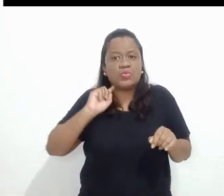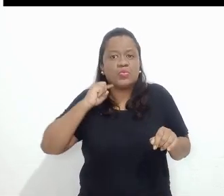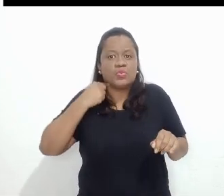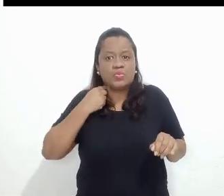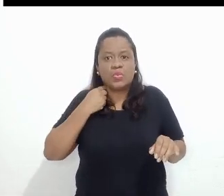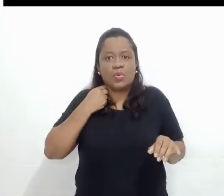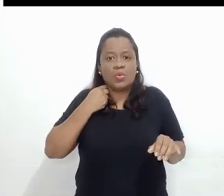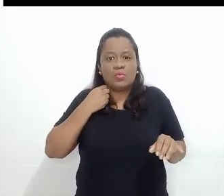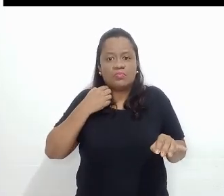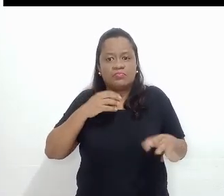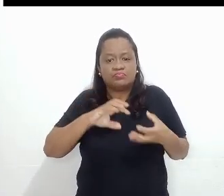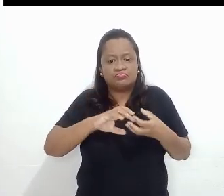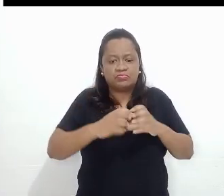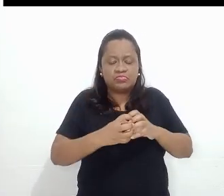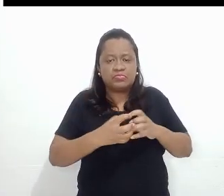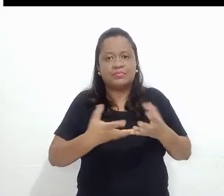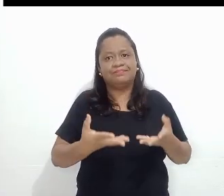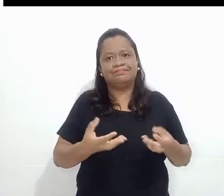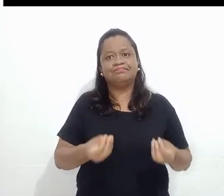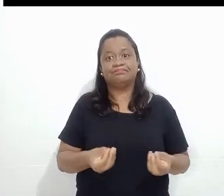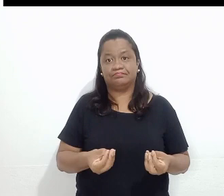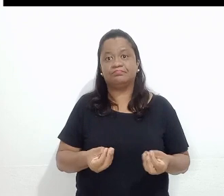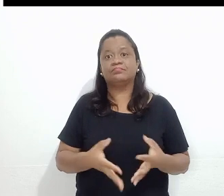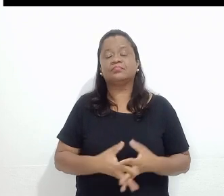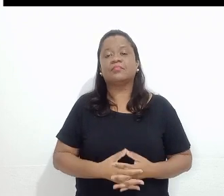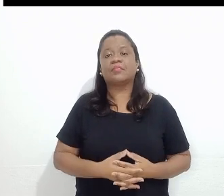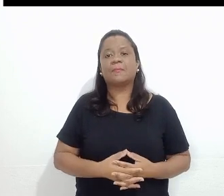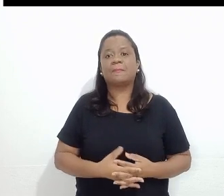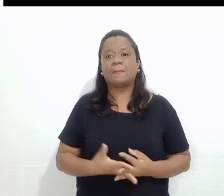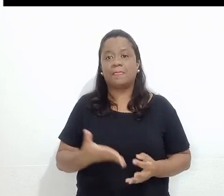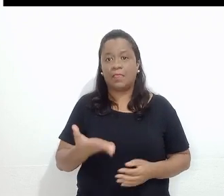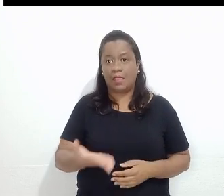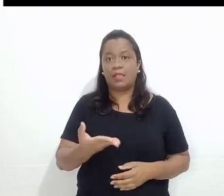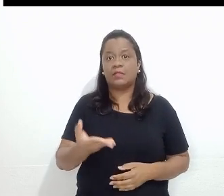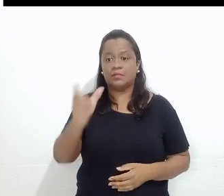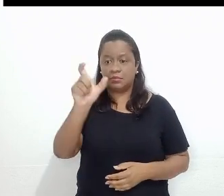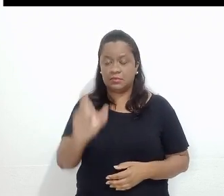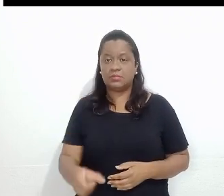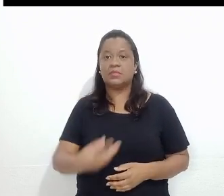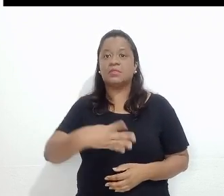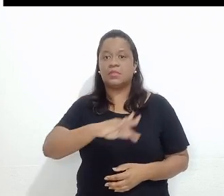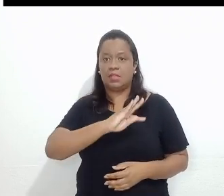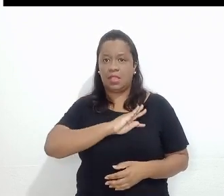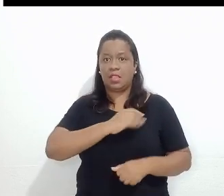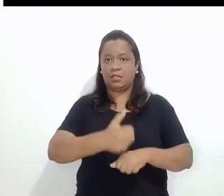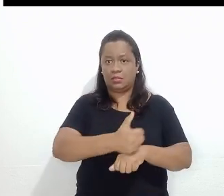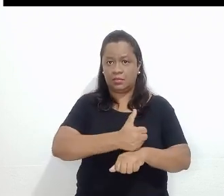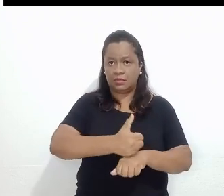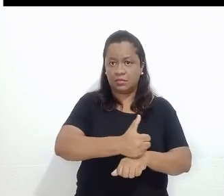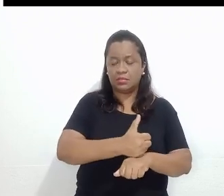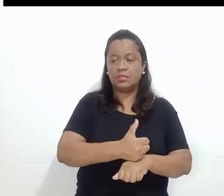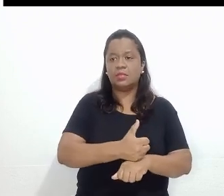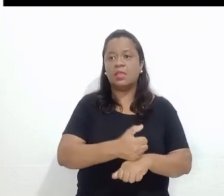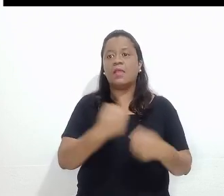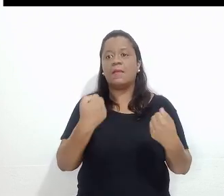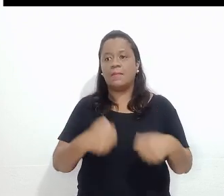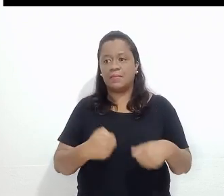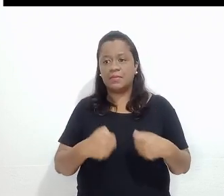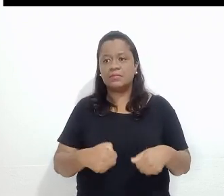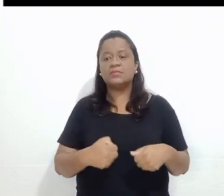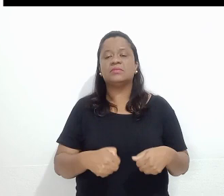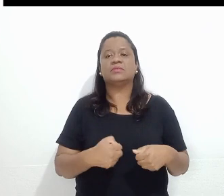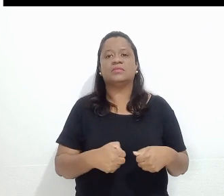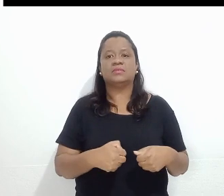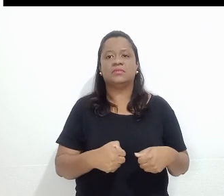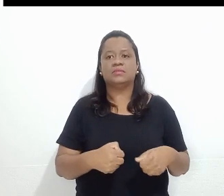interferiu no equipamento, alguma coisa assim. Então esse técnico, esse logger, ele vai ter que passar ali